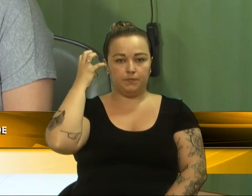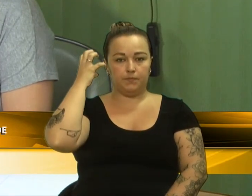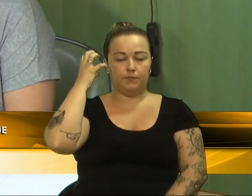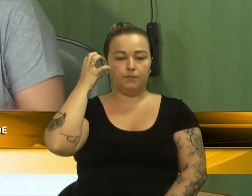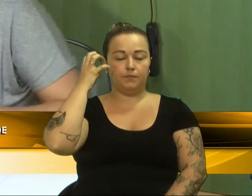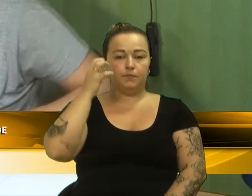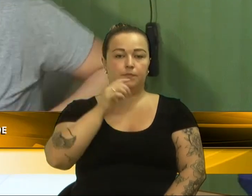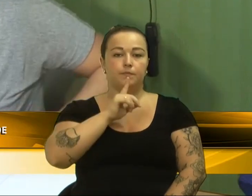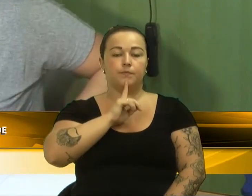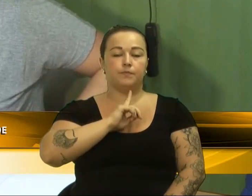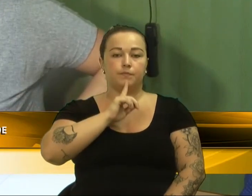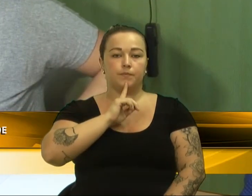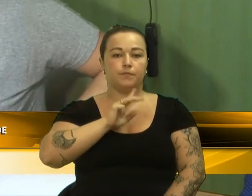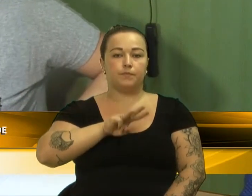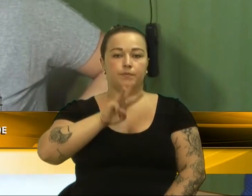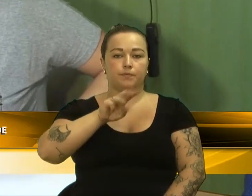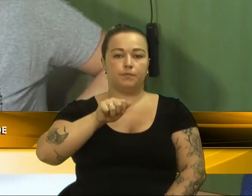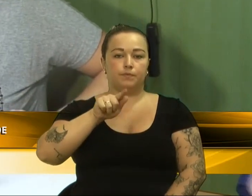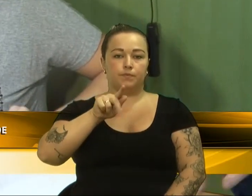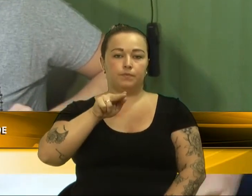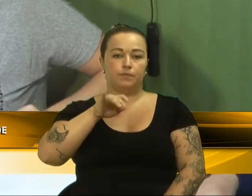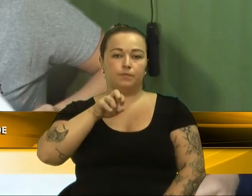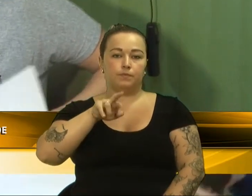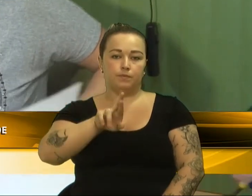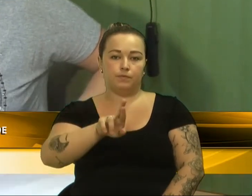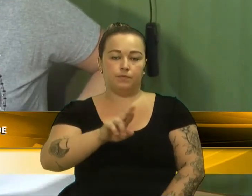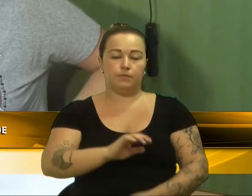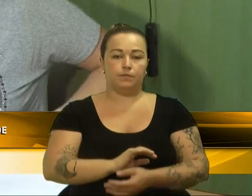Ues e Wagner Petrini.